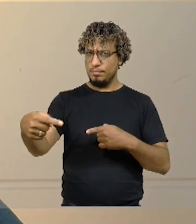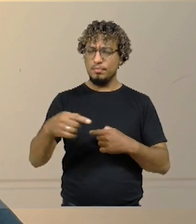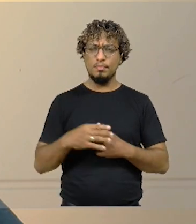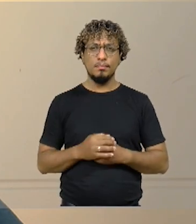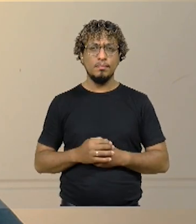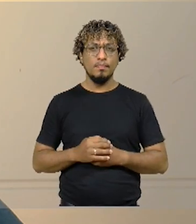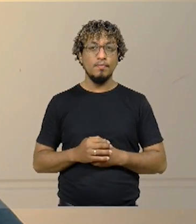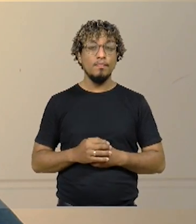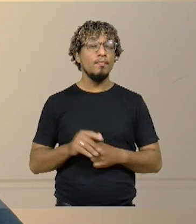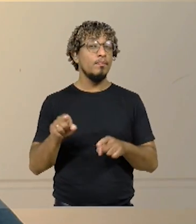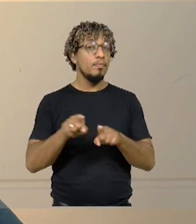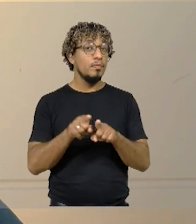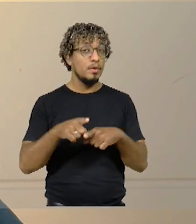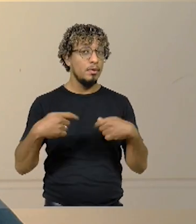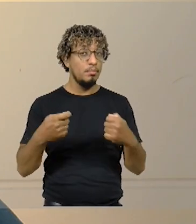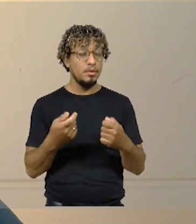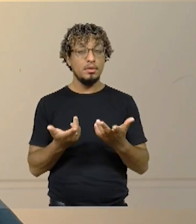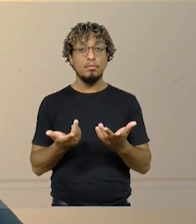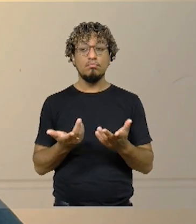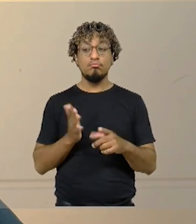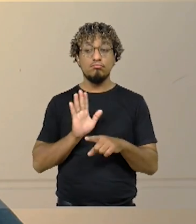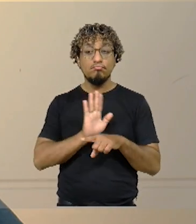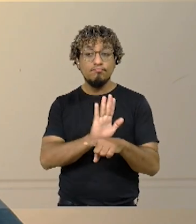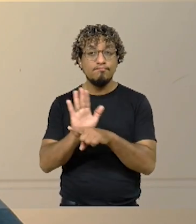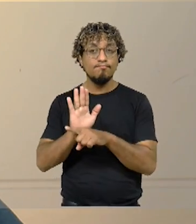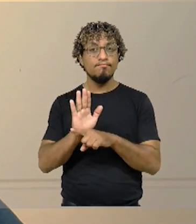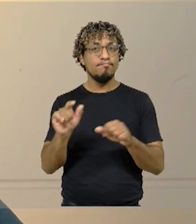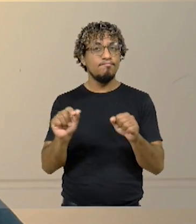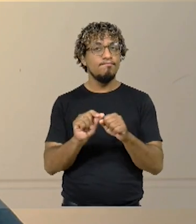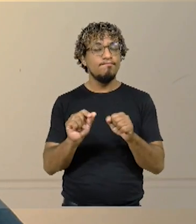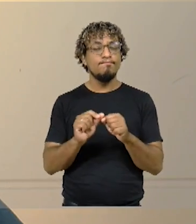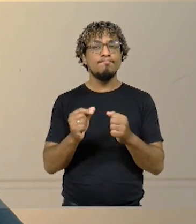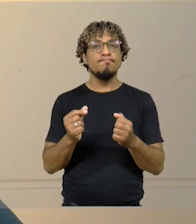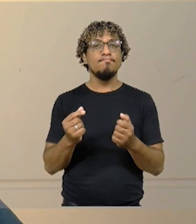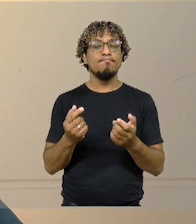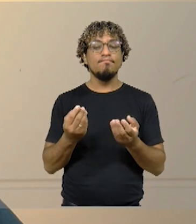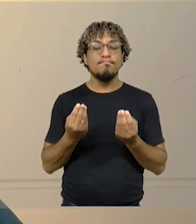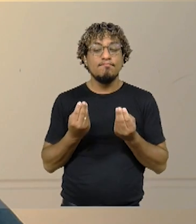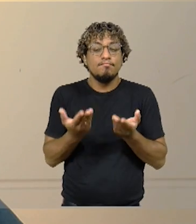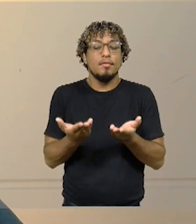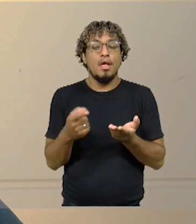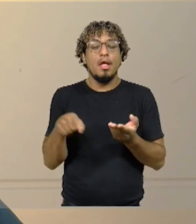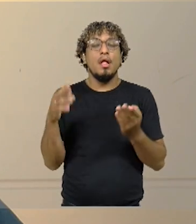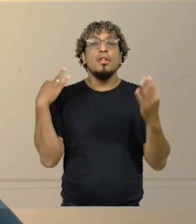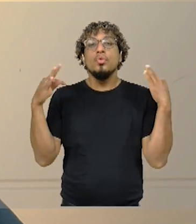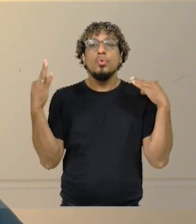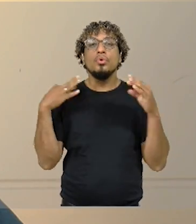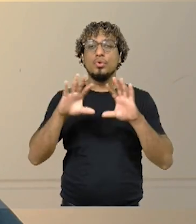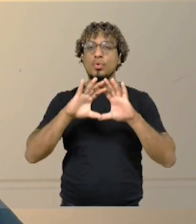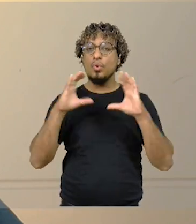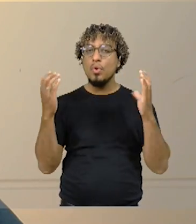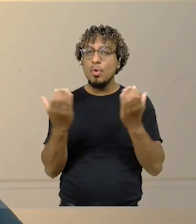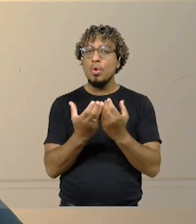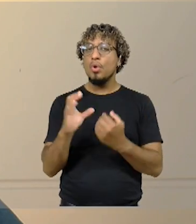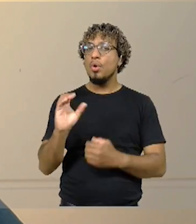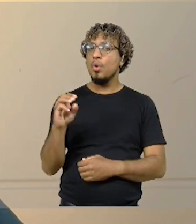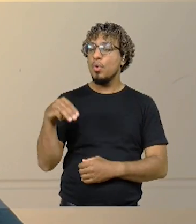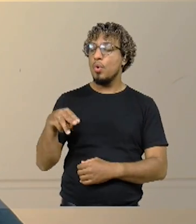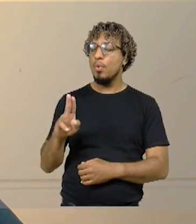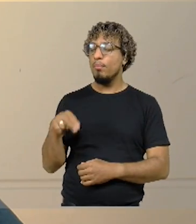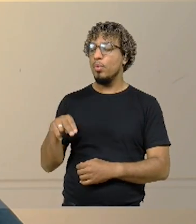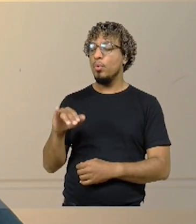né? Também redução do sítio Santa Eulália, redução da APA do Maracanã e outras áreas de preservação,